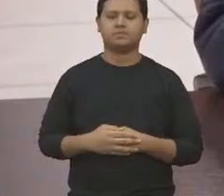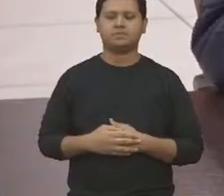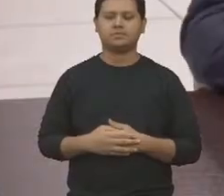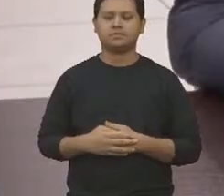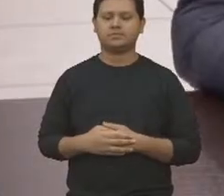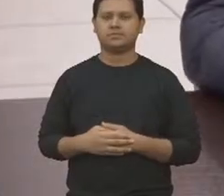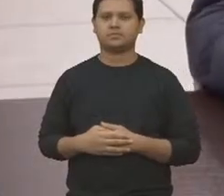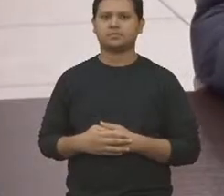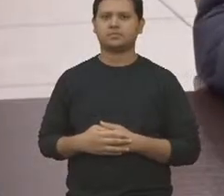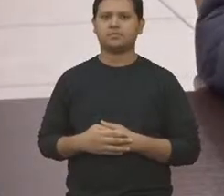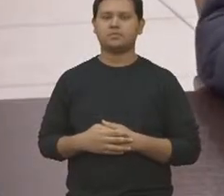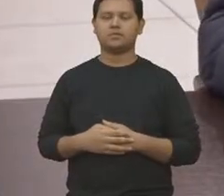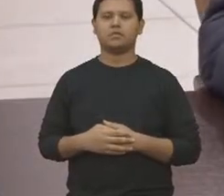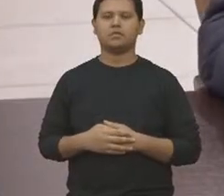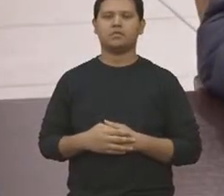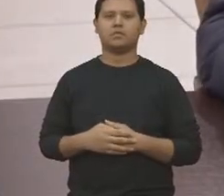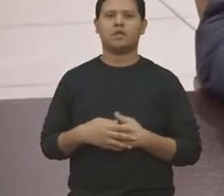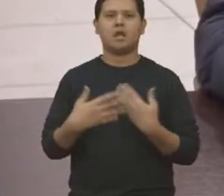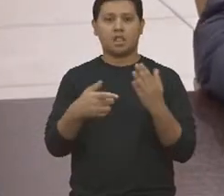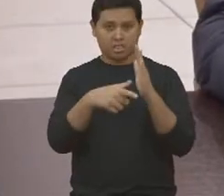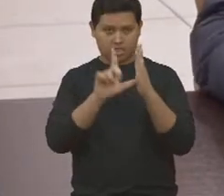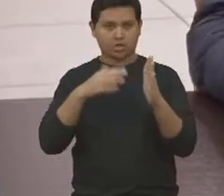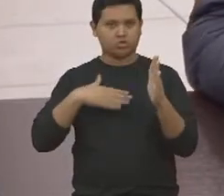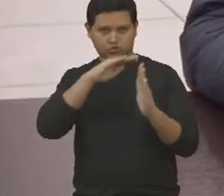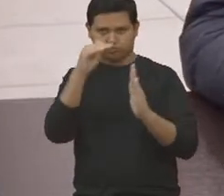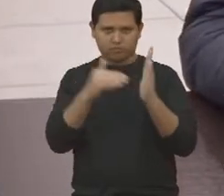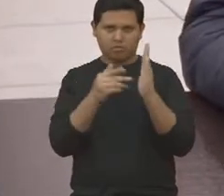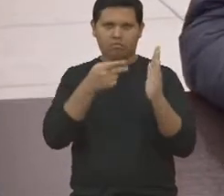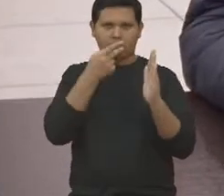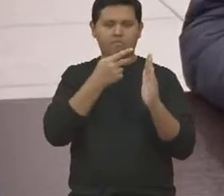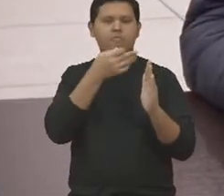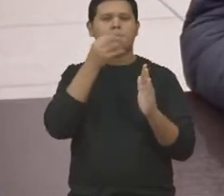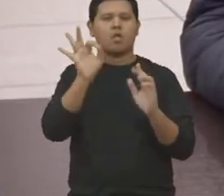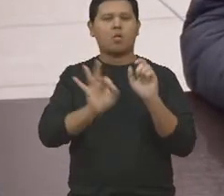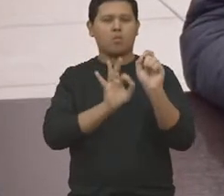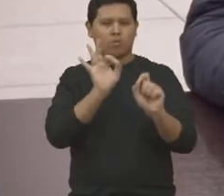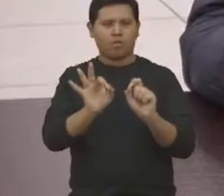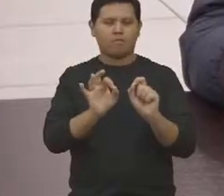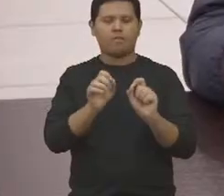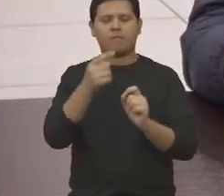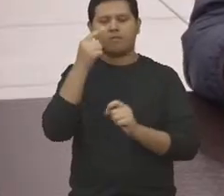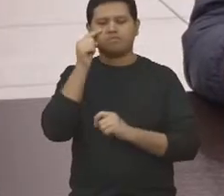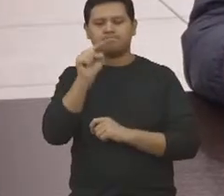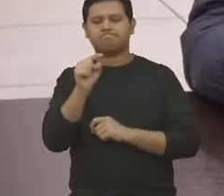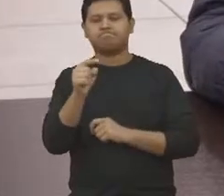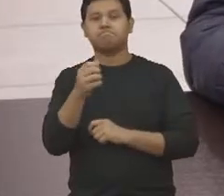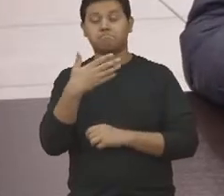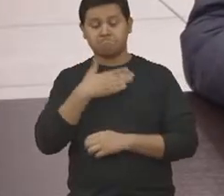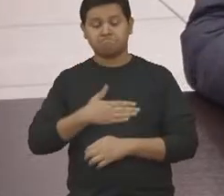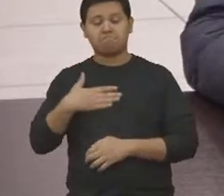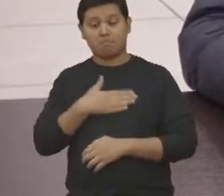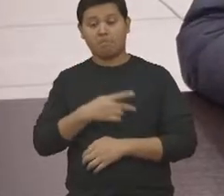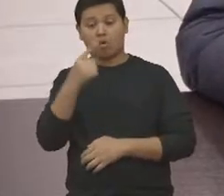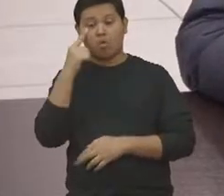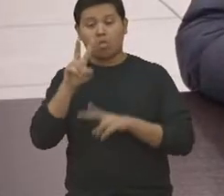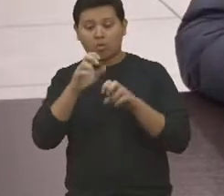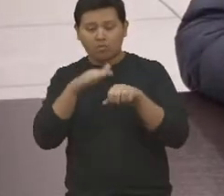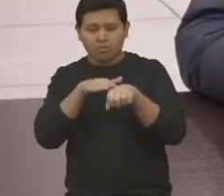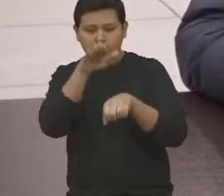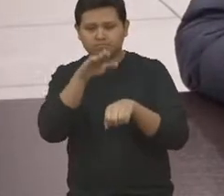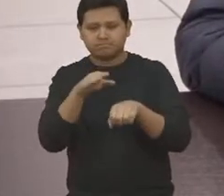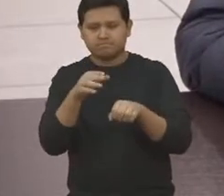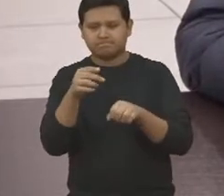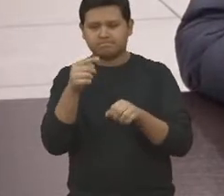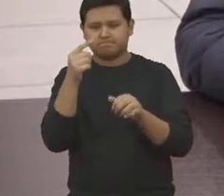E Guilherme, antes de finalizar, vejo também com bons olhos esse aumento